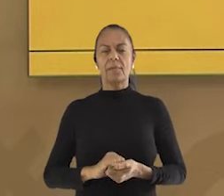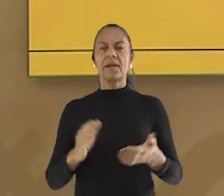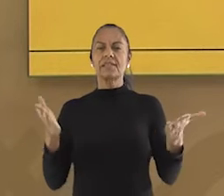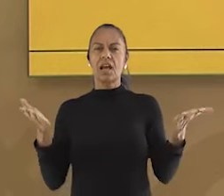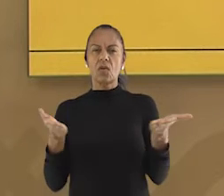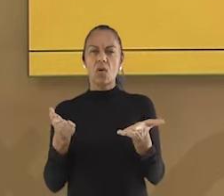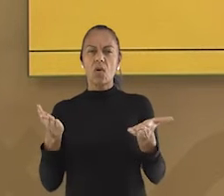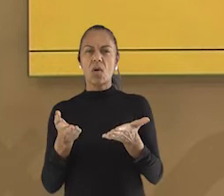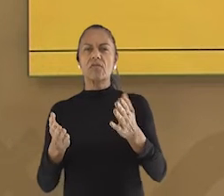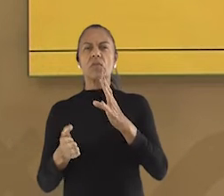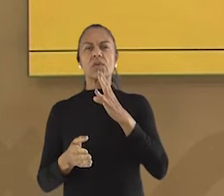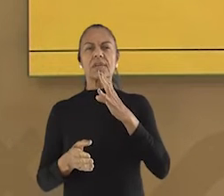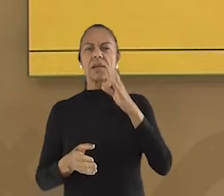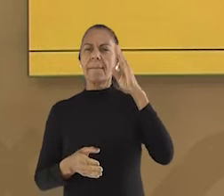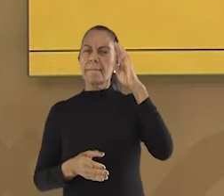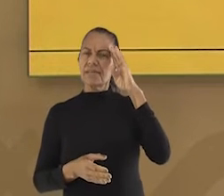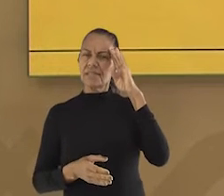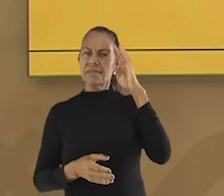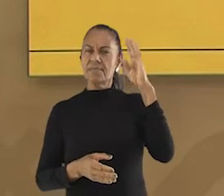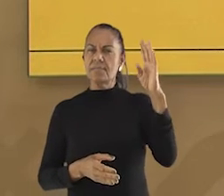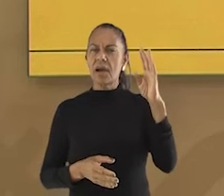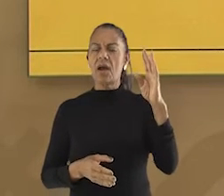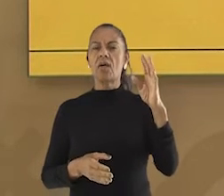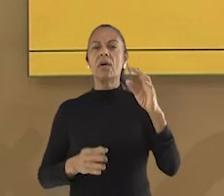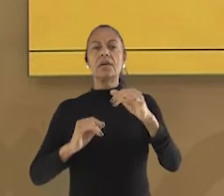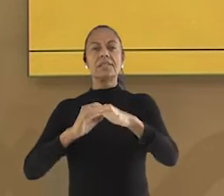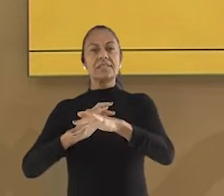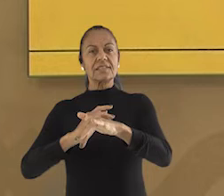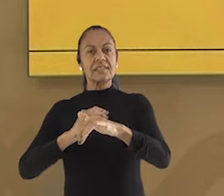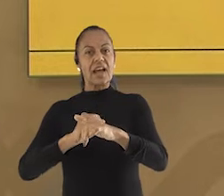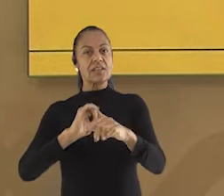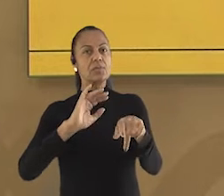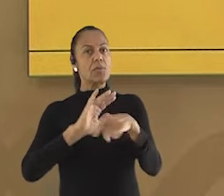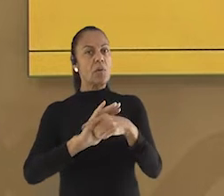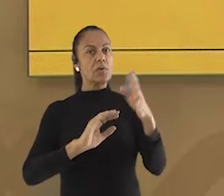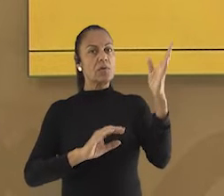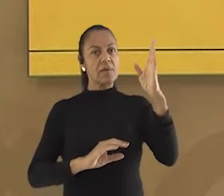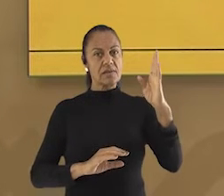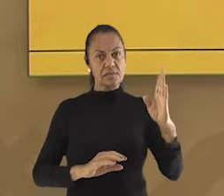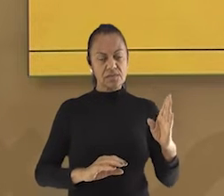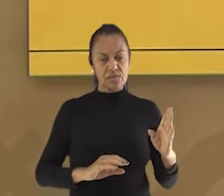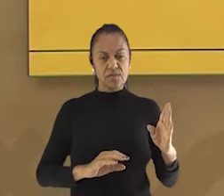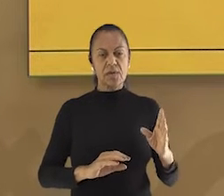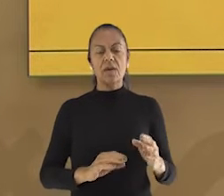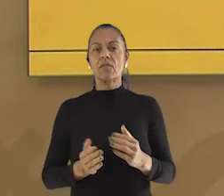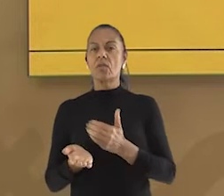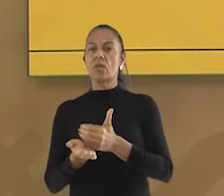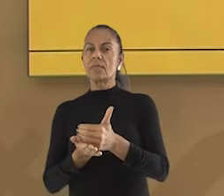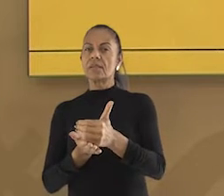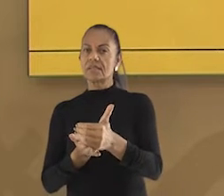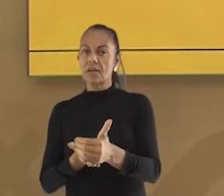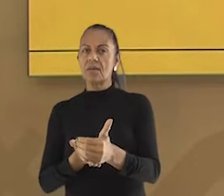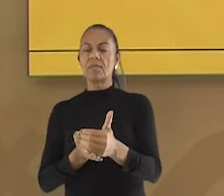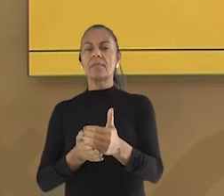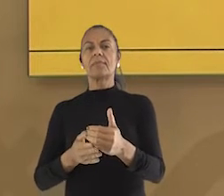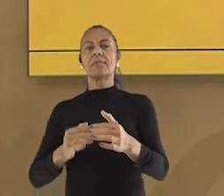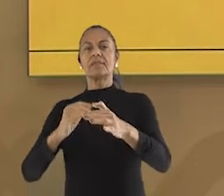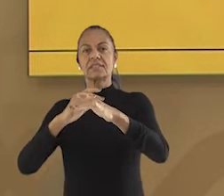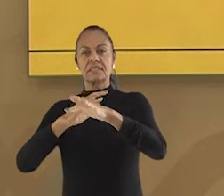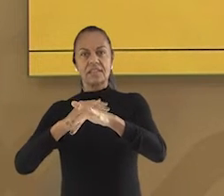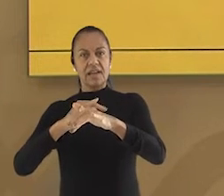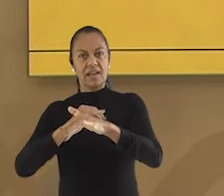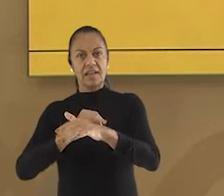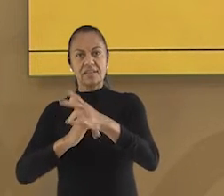conhecer algumas das principais cidades espontâneas aqui no Brasil. A começar pela cidade de